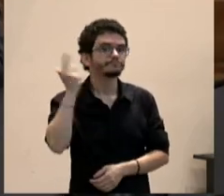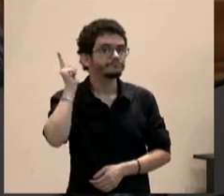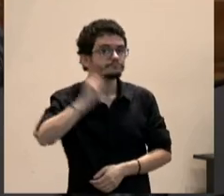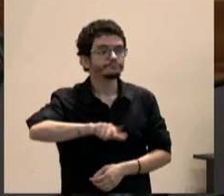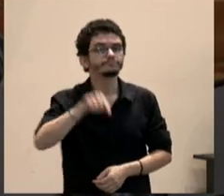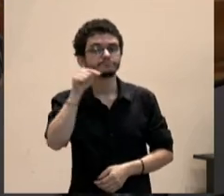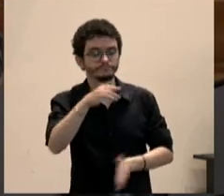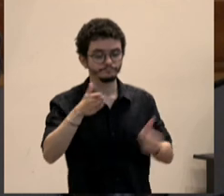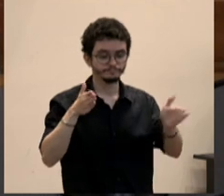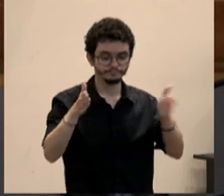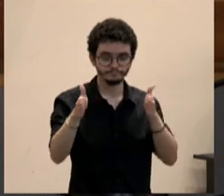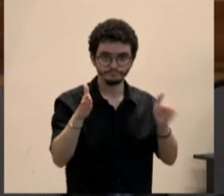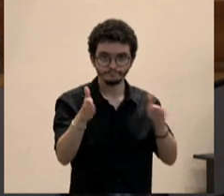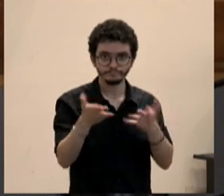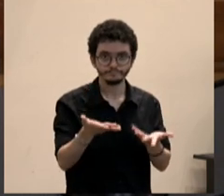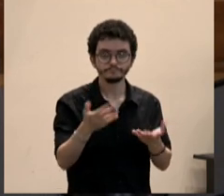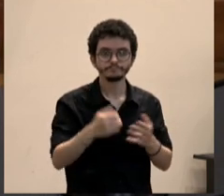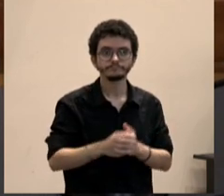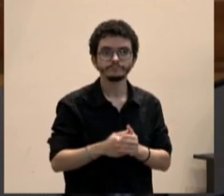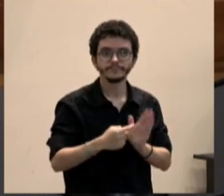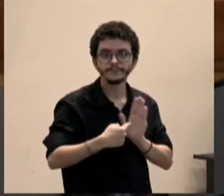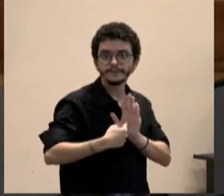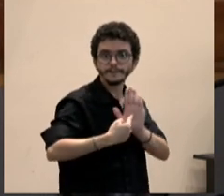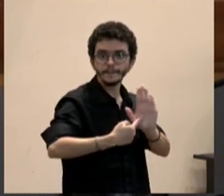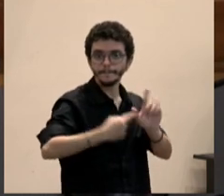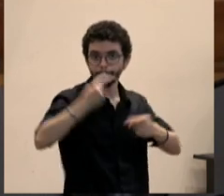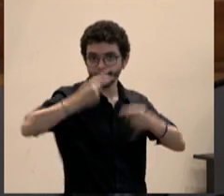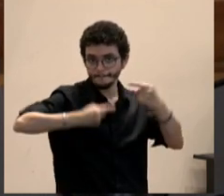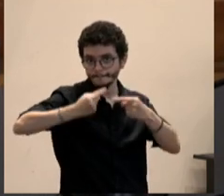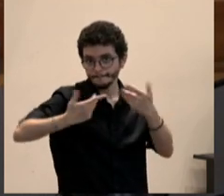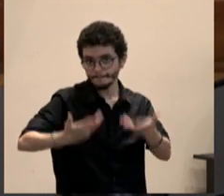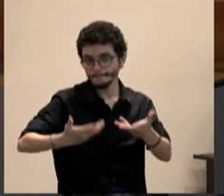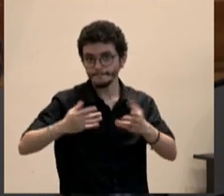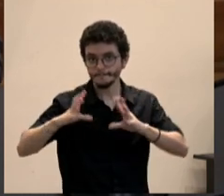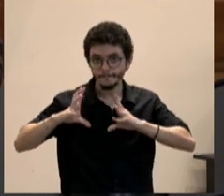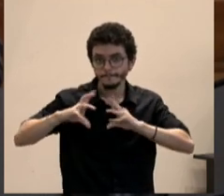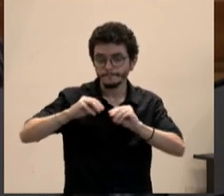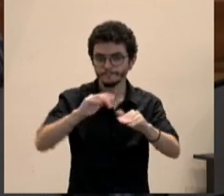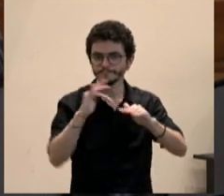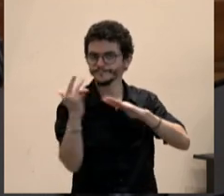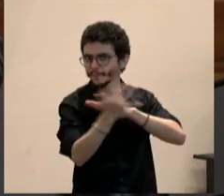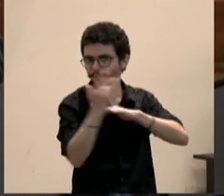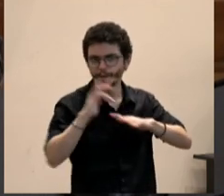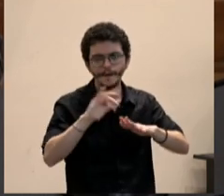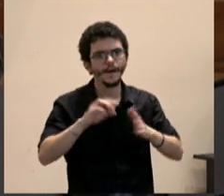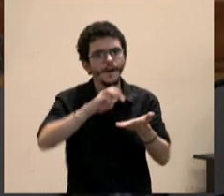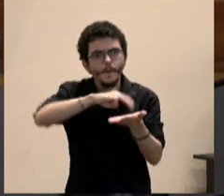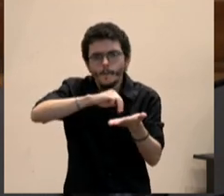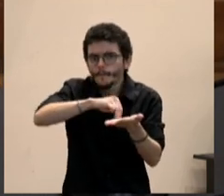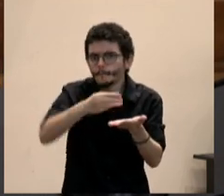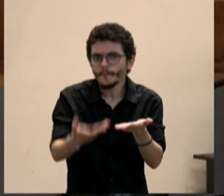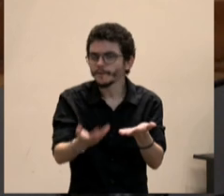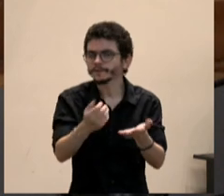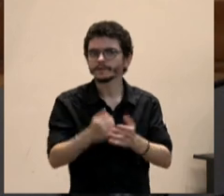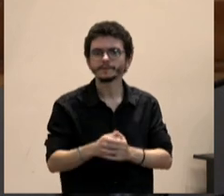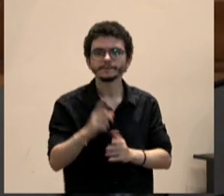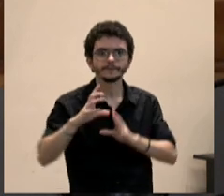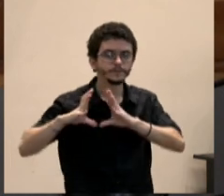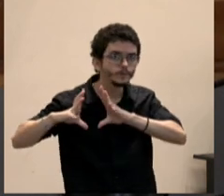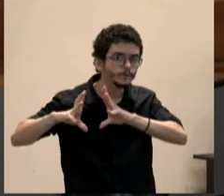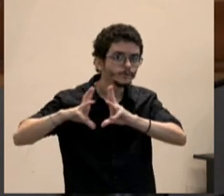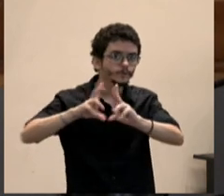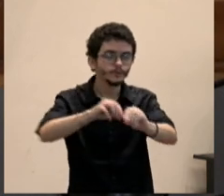neste período, trazer o debate de todas as redes, modalidades, né, para que todas